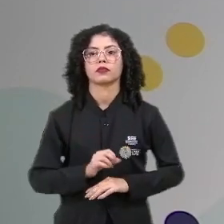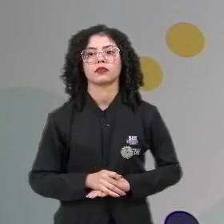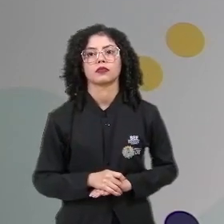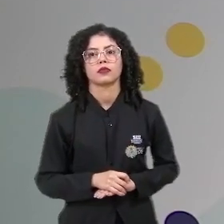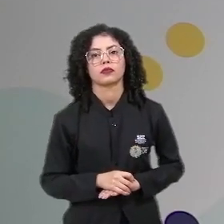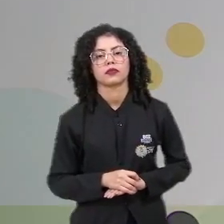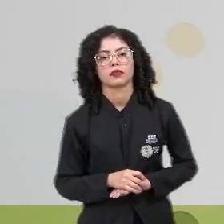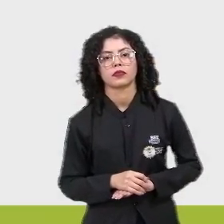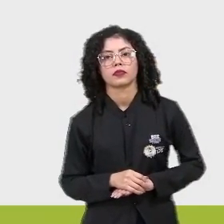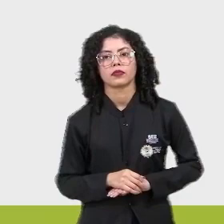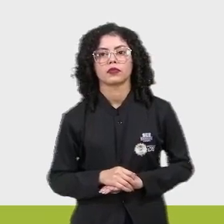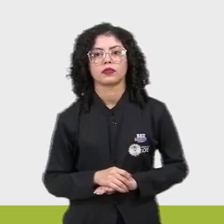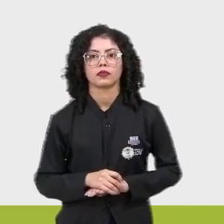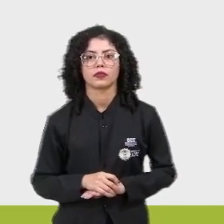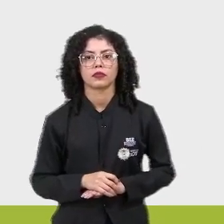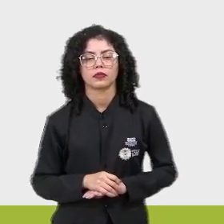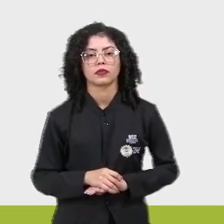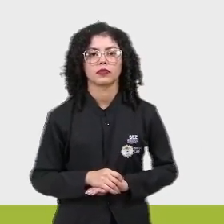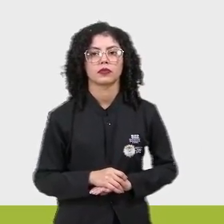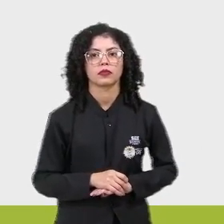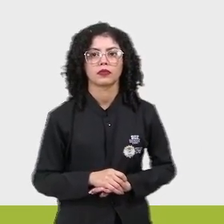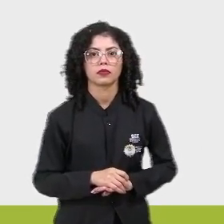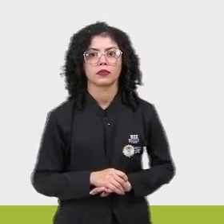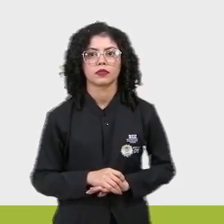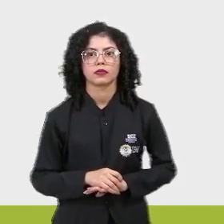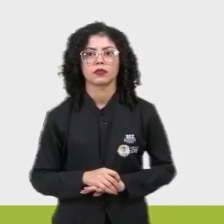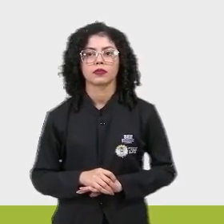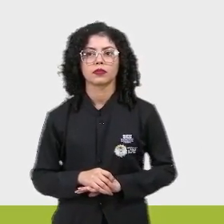com o primeiro.